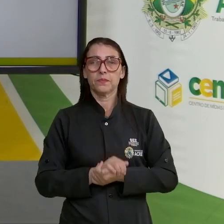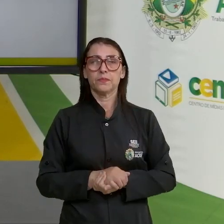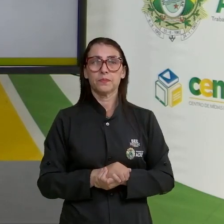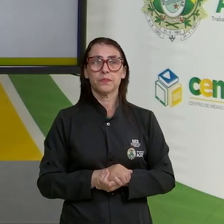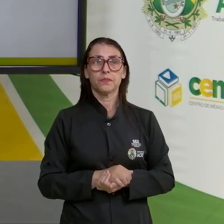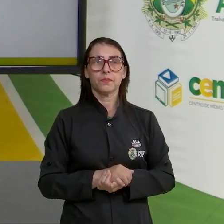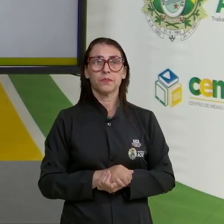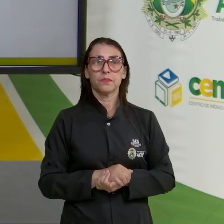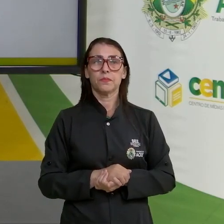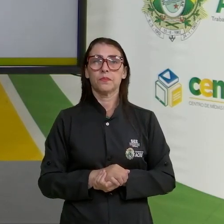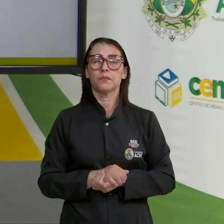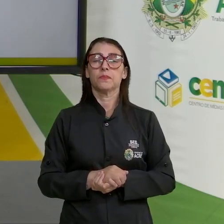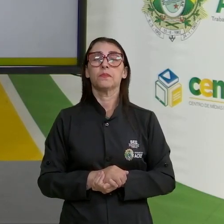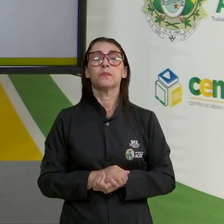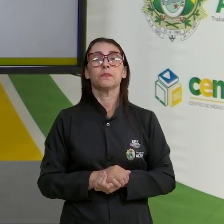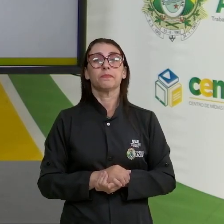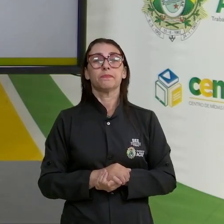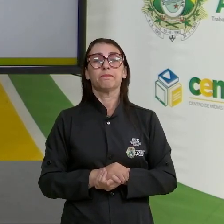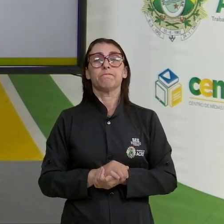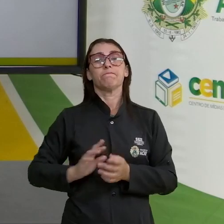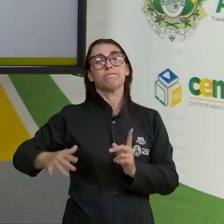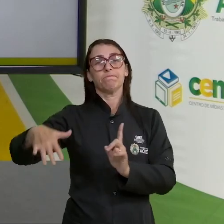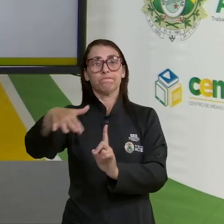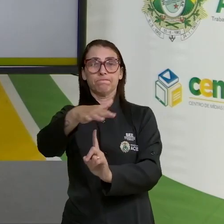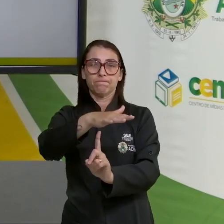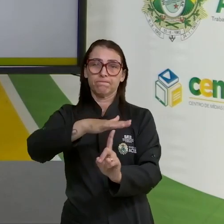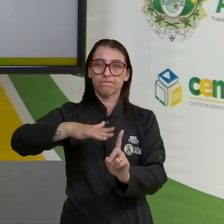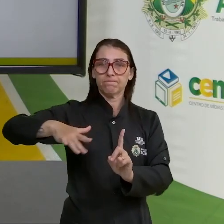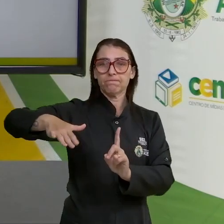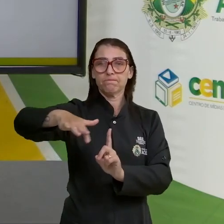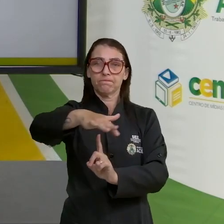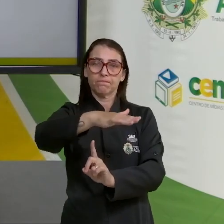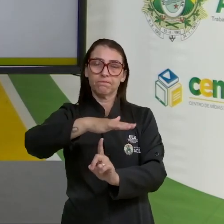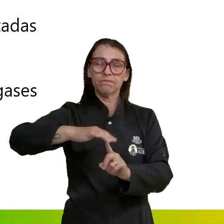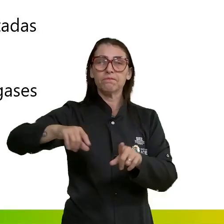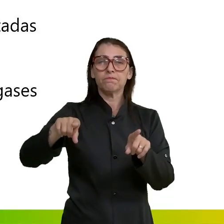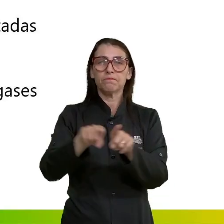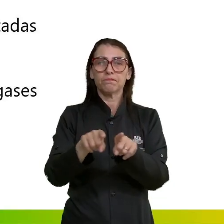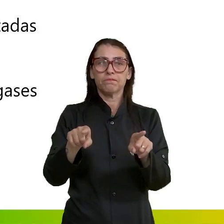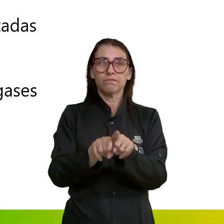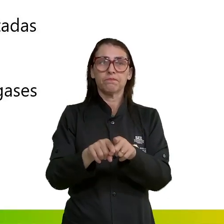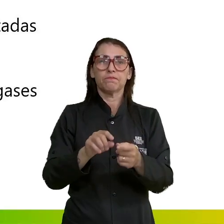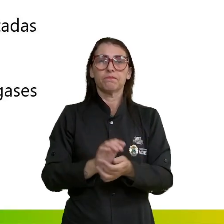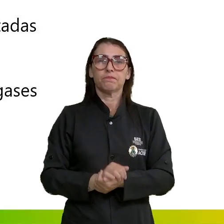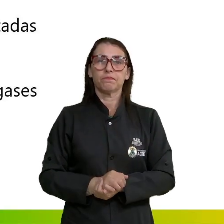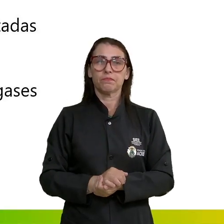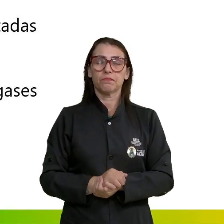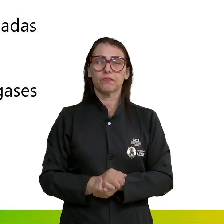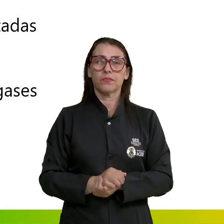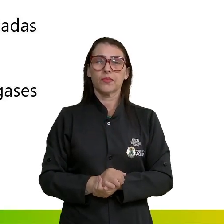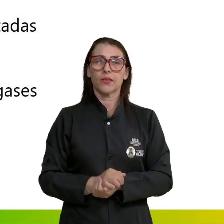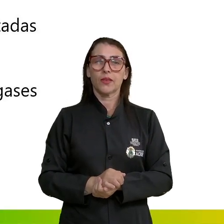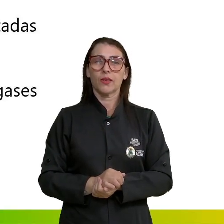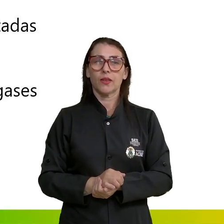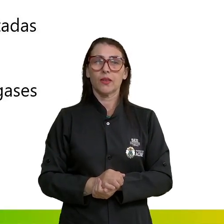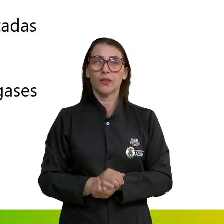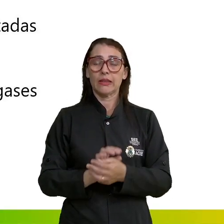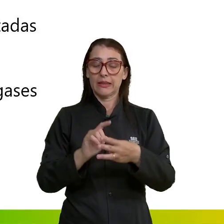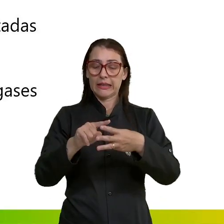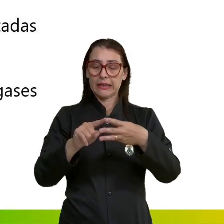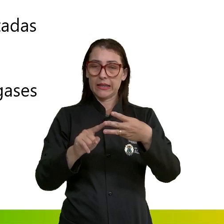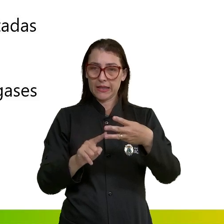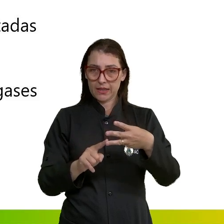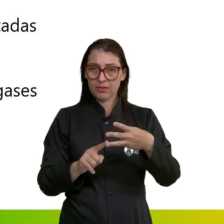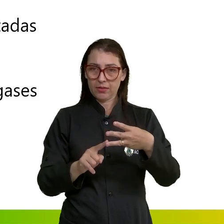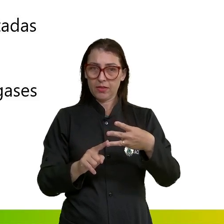então? A gente vai falar das consequências ambientais. As consequências ambientais são várias. Eu trouxe aqui